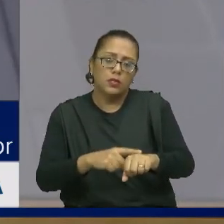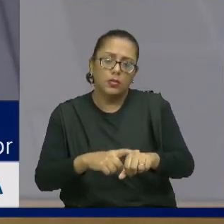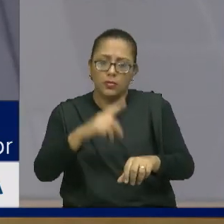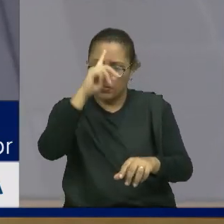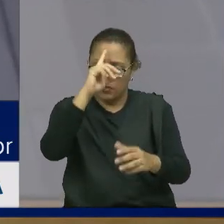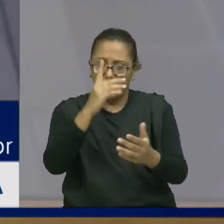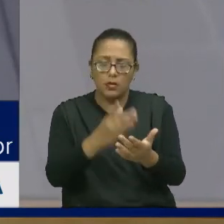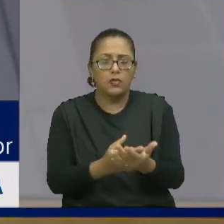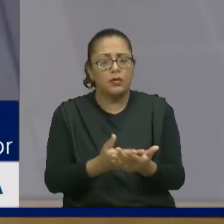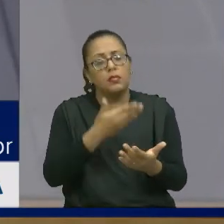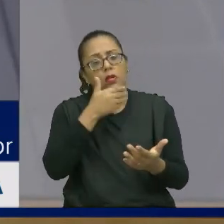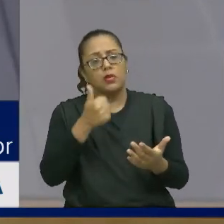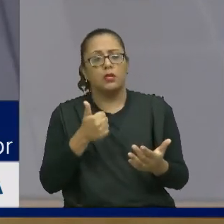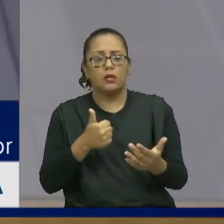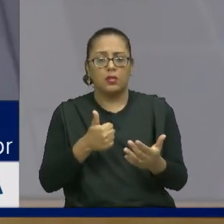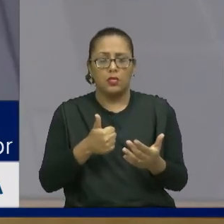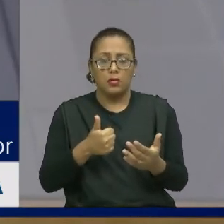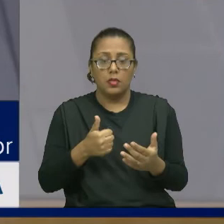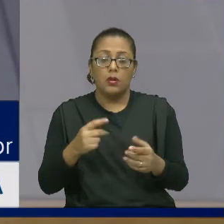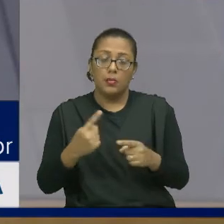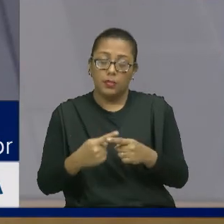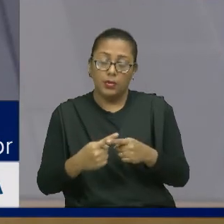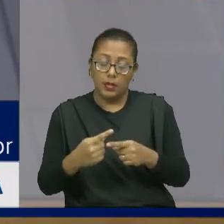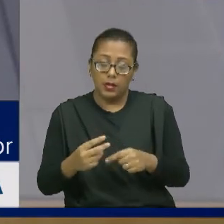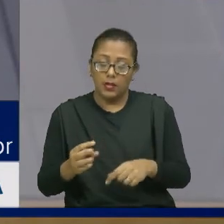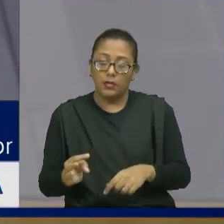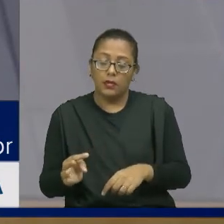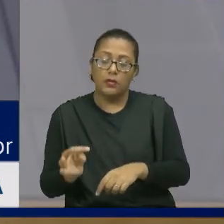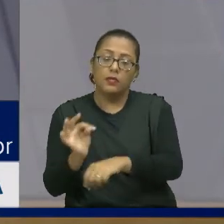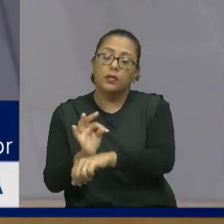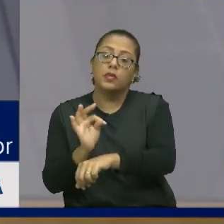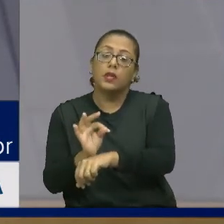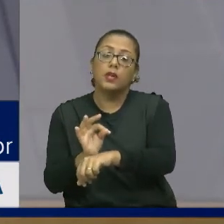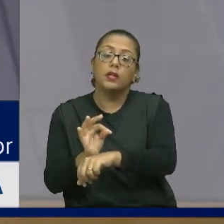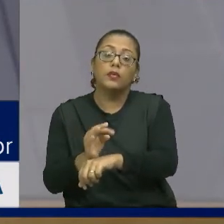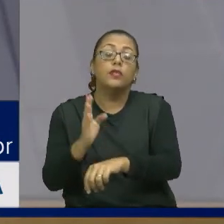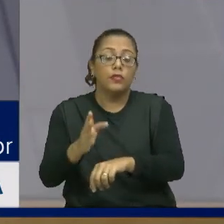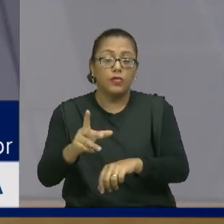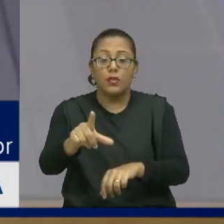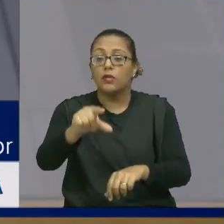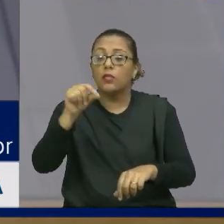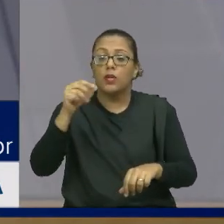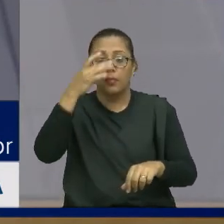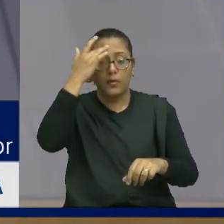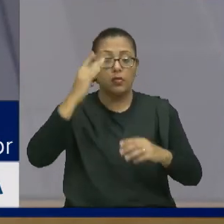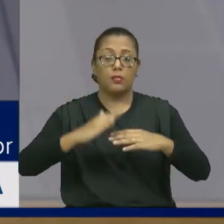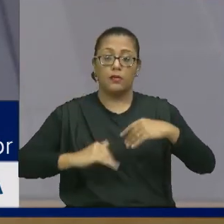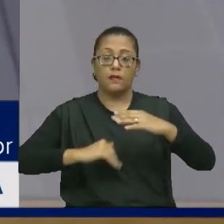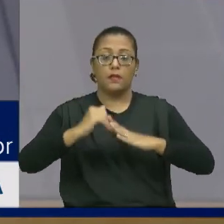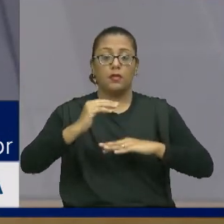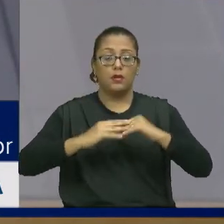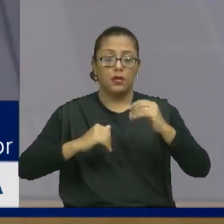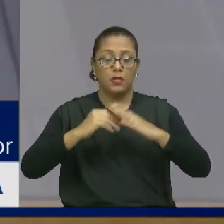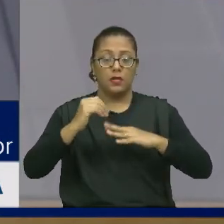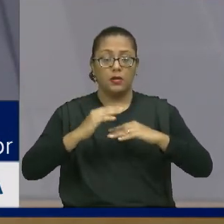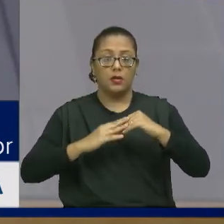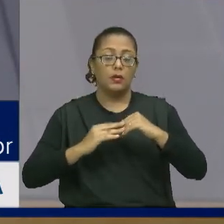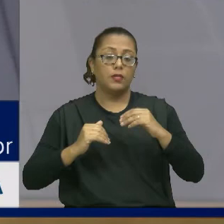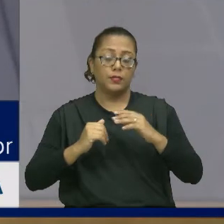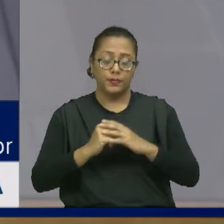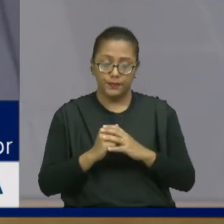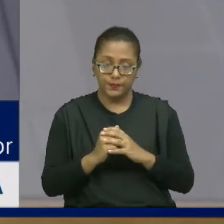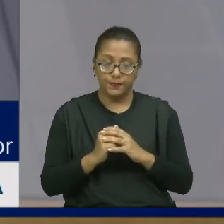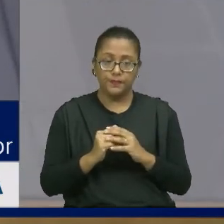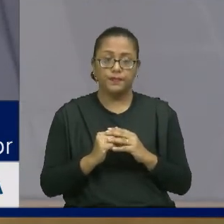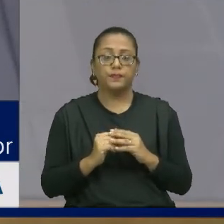uma vez que os assuntos técnicos serão decididos diretamente por quem é da área, em vez dos conselheiros